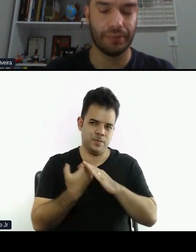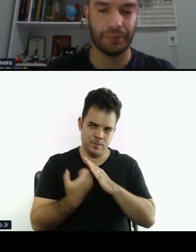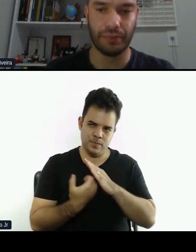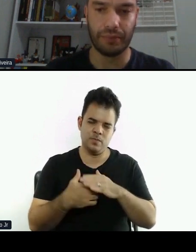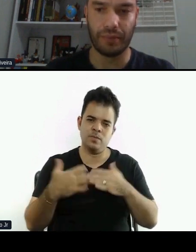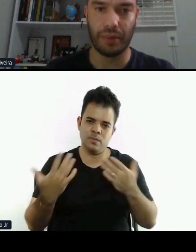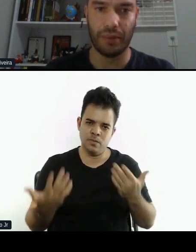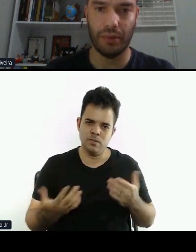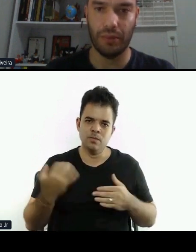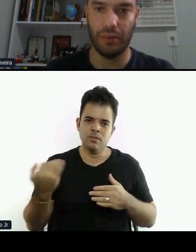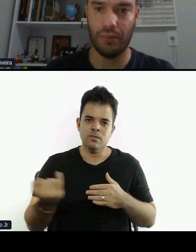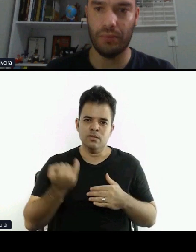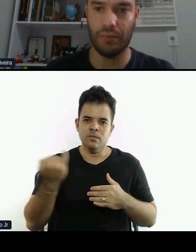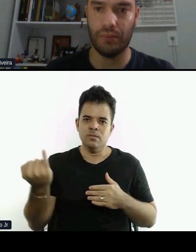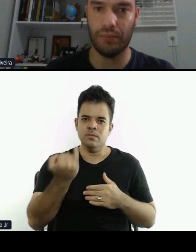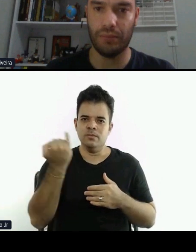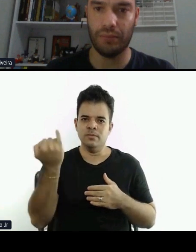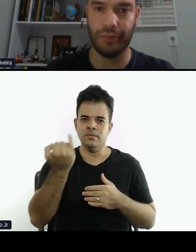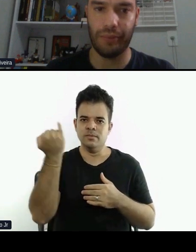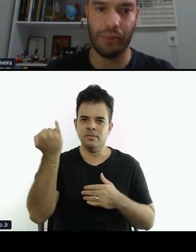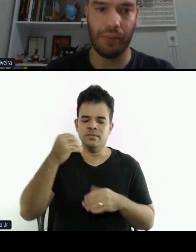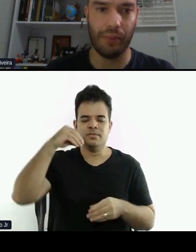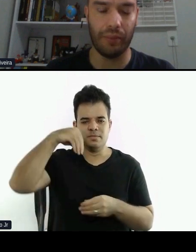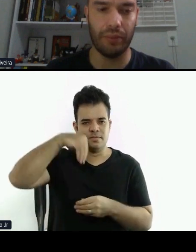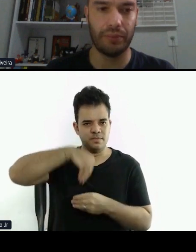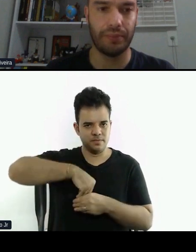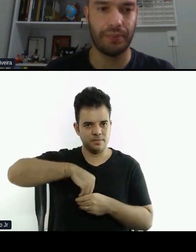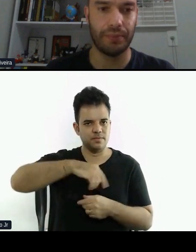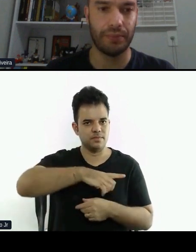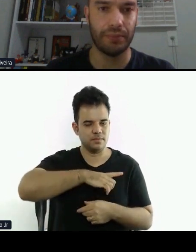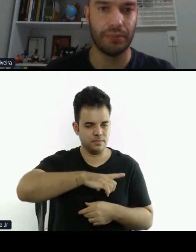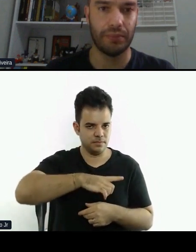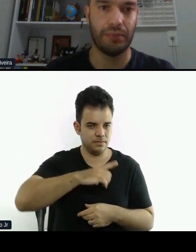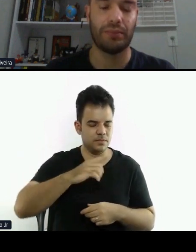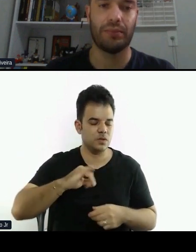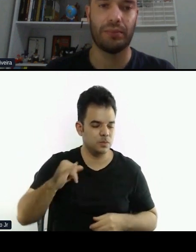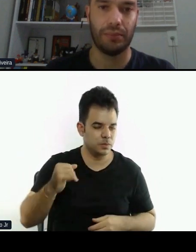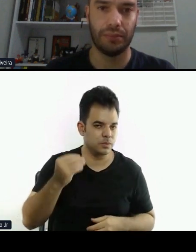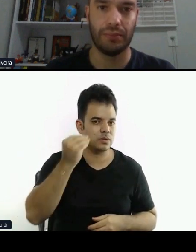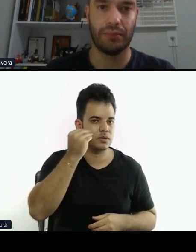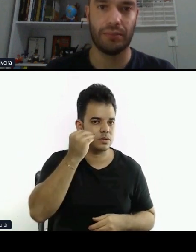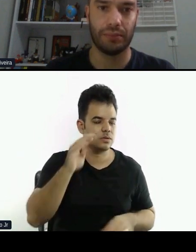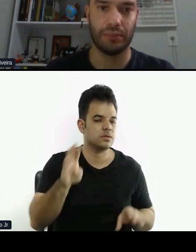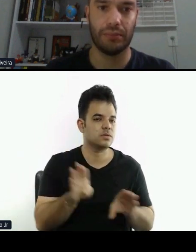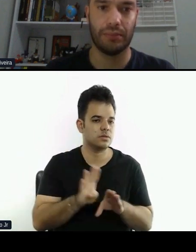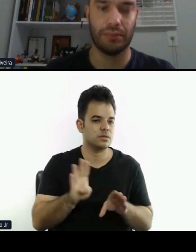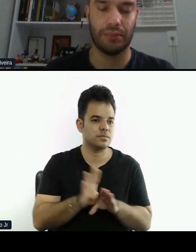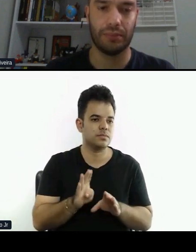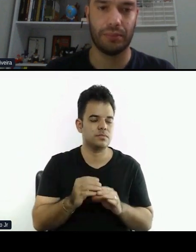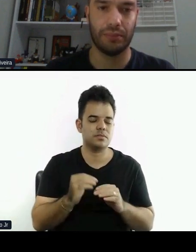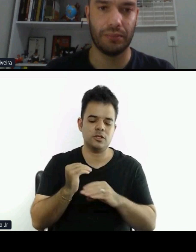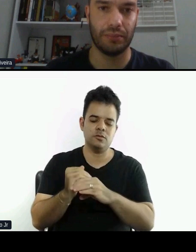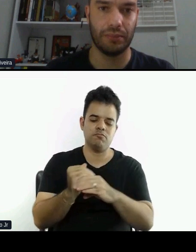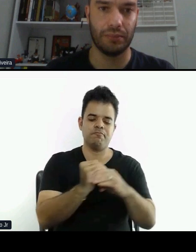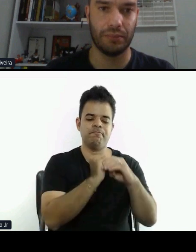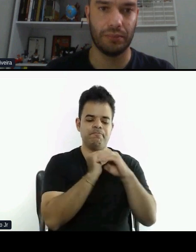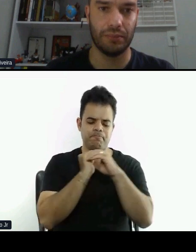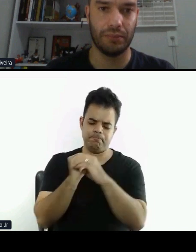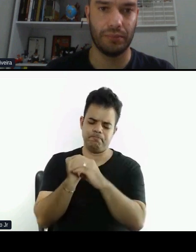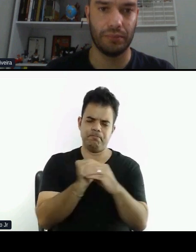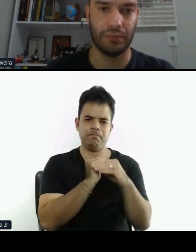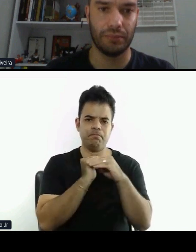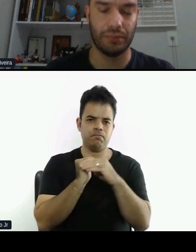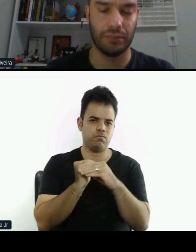ponto muito importante para a gente conseguir ter, né, oportunidades, igualdade para todos, digamos assim, né? Acho que é bem essas